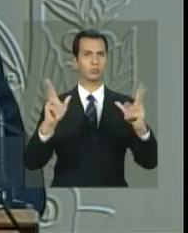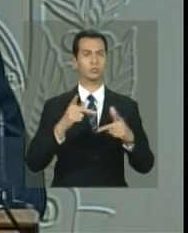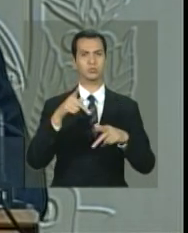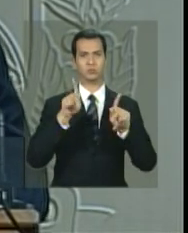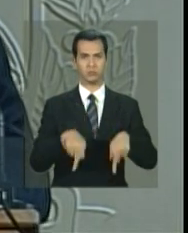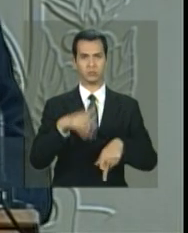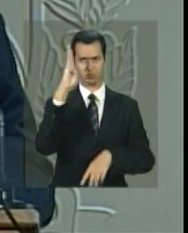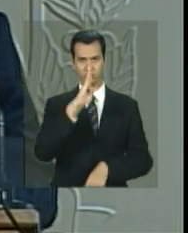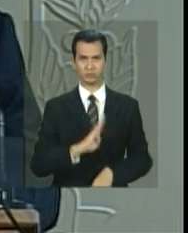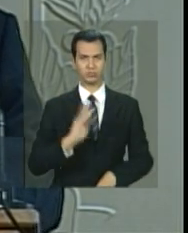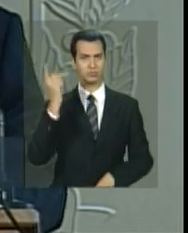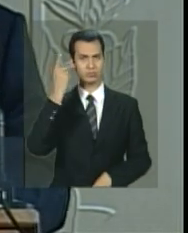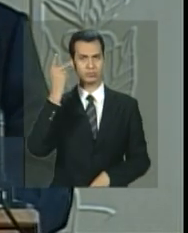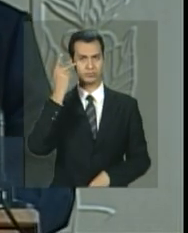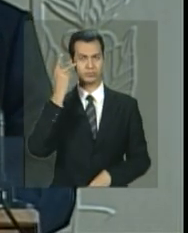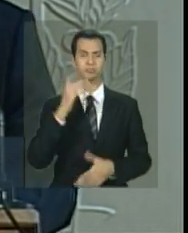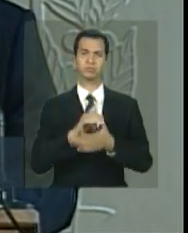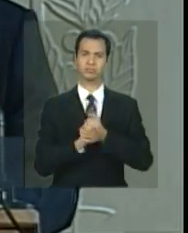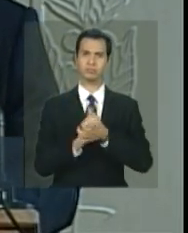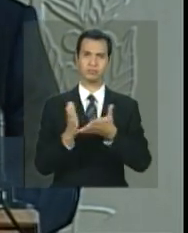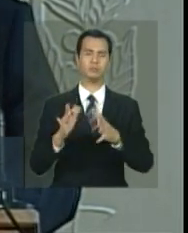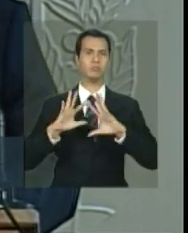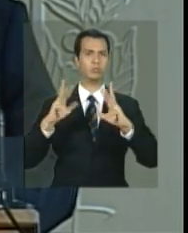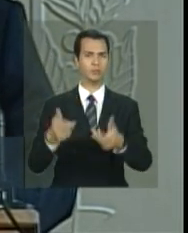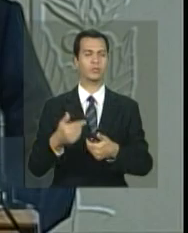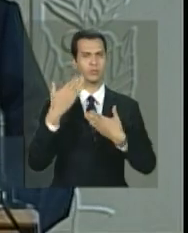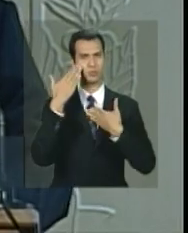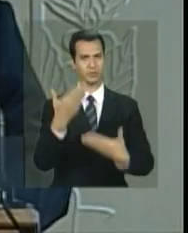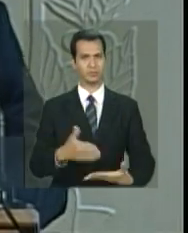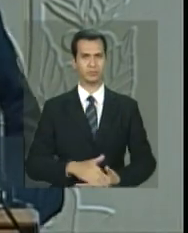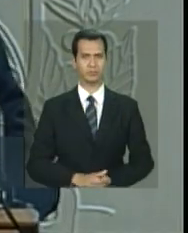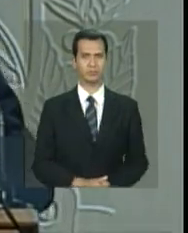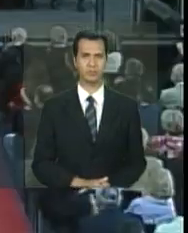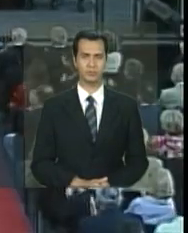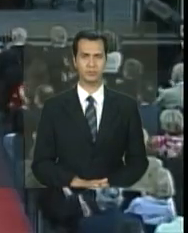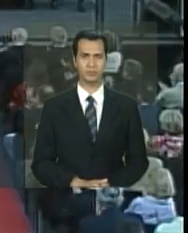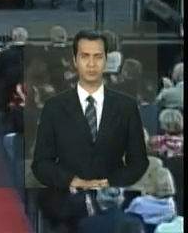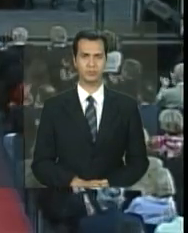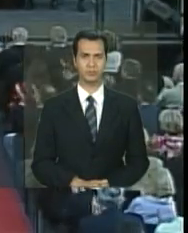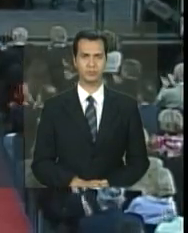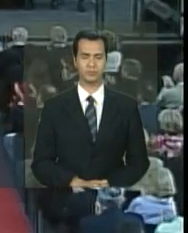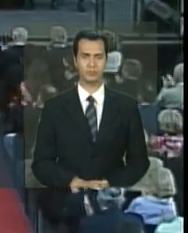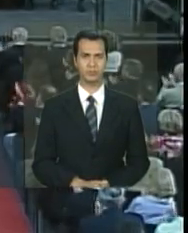Paulo. Parabéns a todos e muito obrigado.